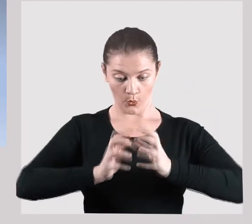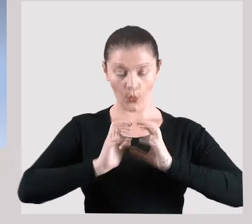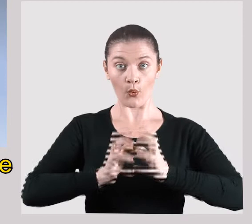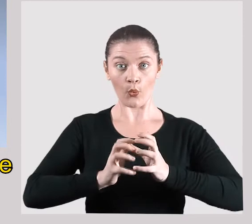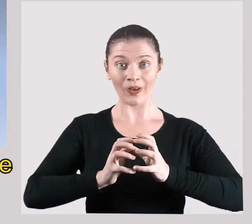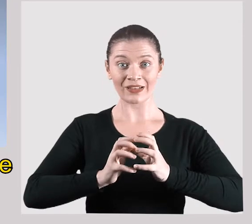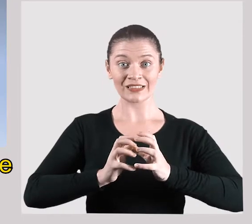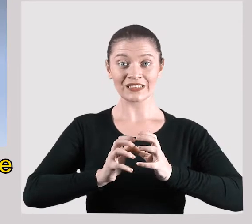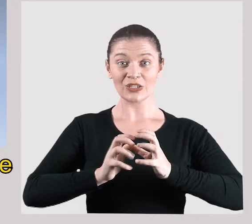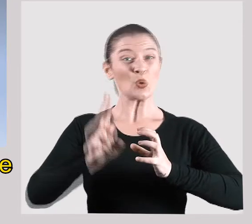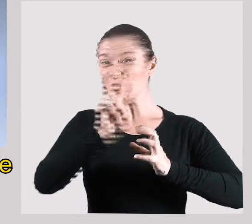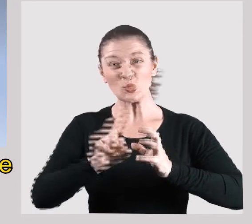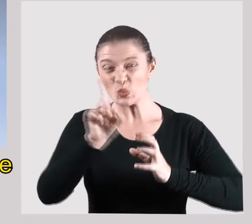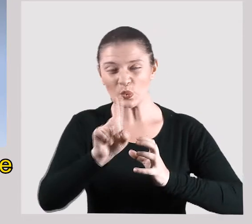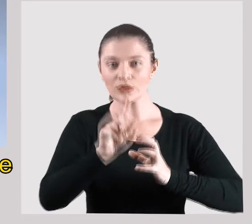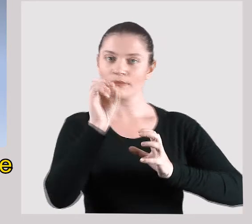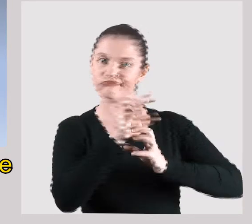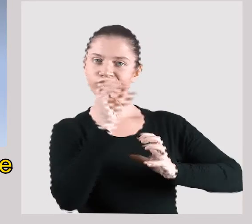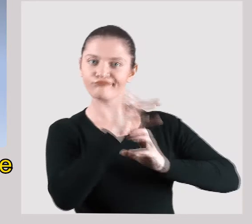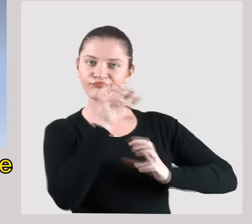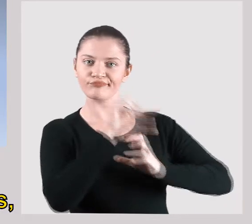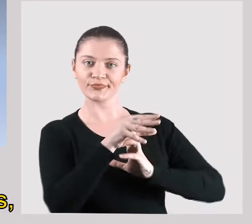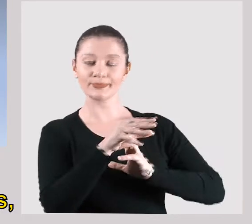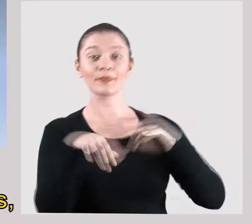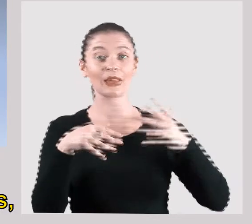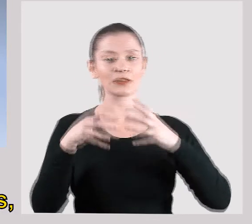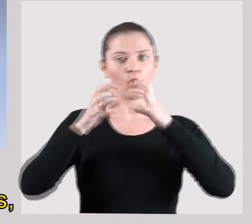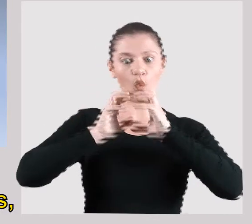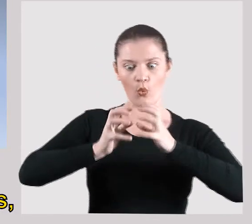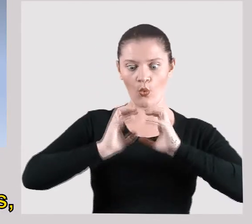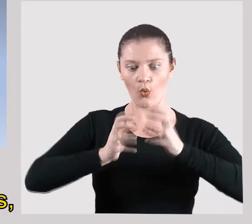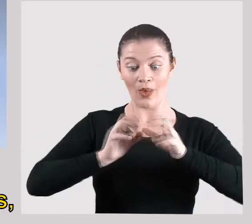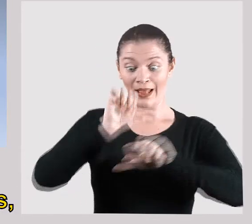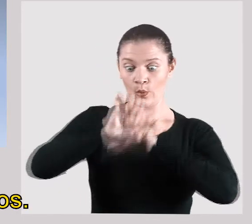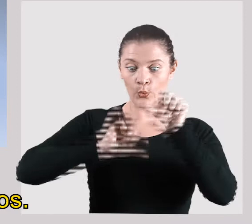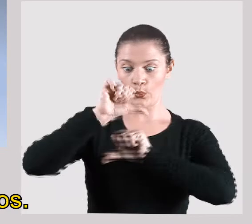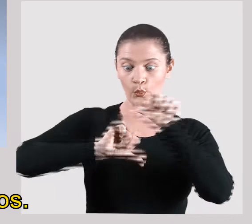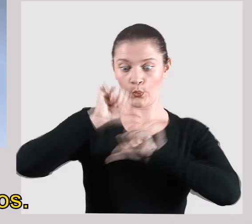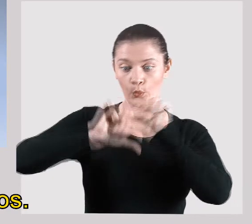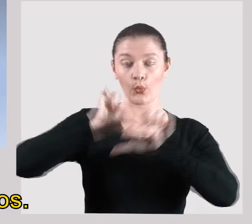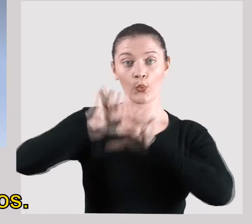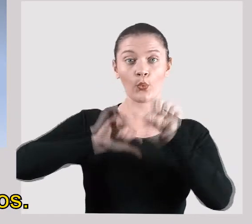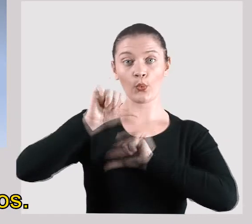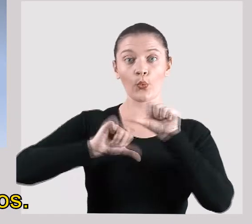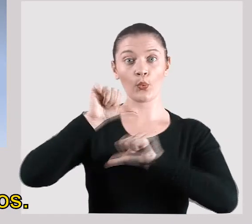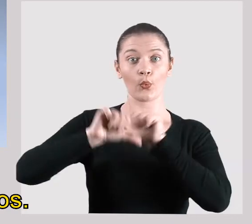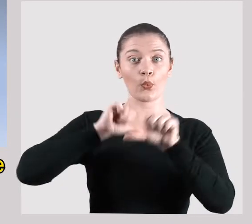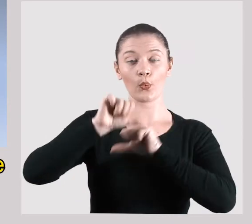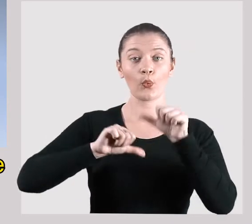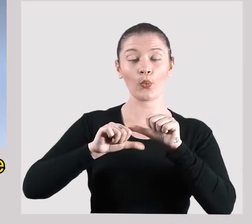eliminados. Então o cérebro do adolescente é uma tempestade, né? Tá com muitas transformações, está sendo eliminados os